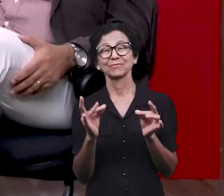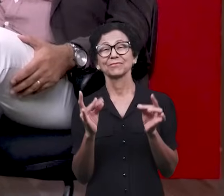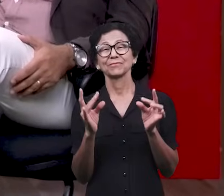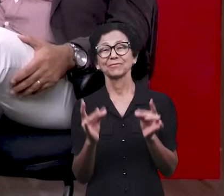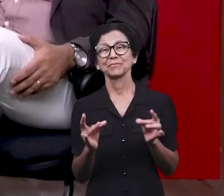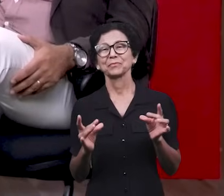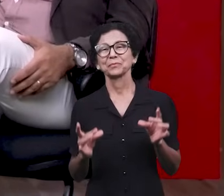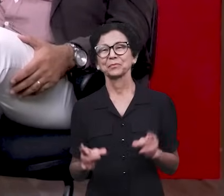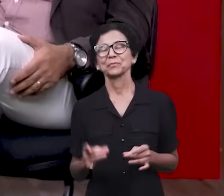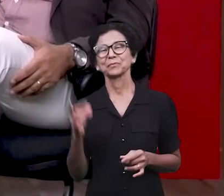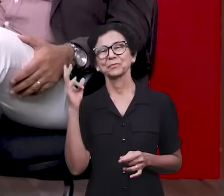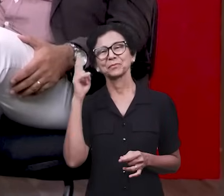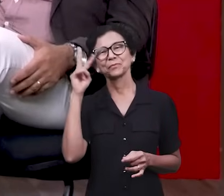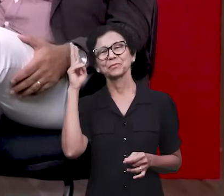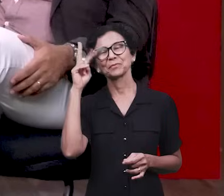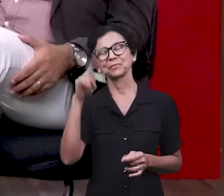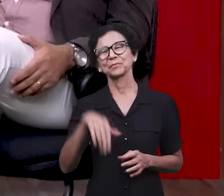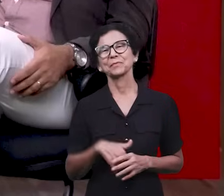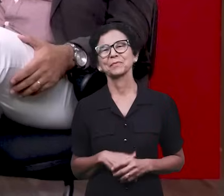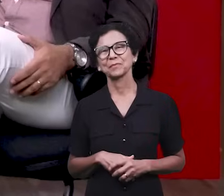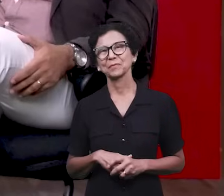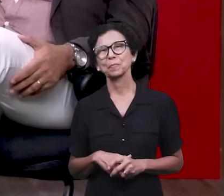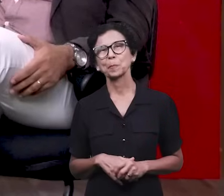ser ainda